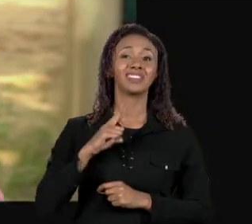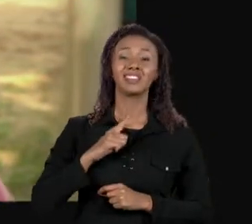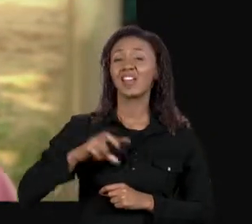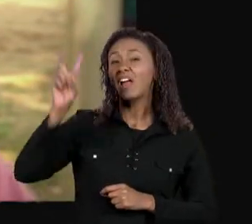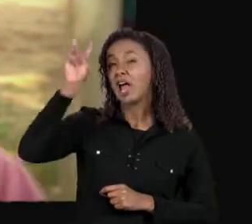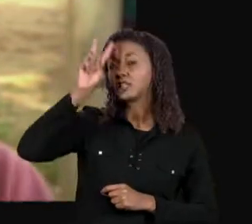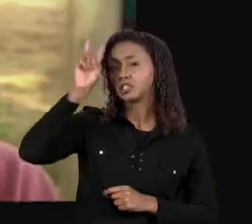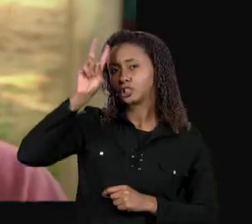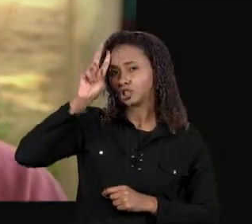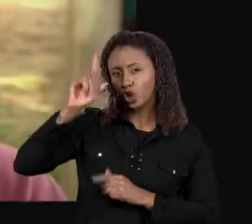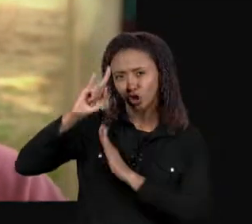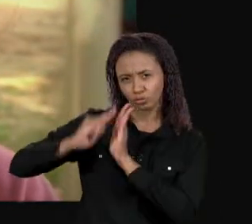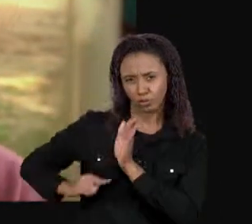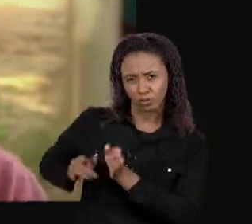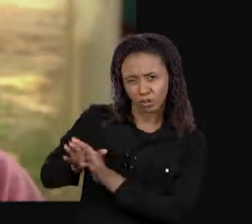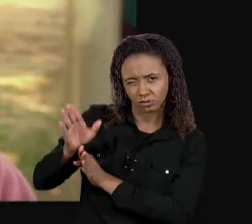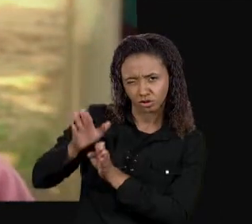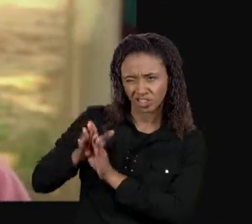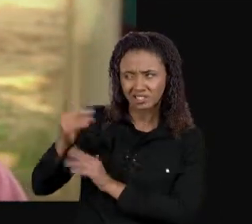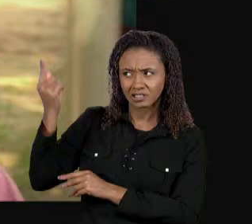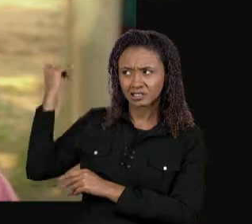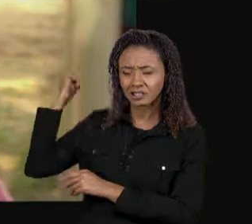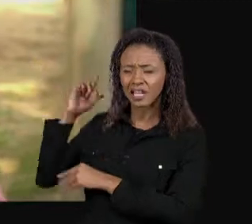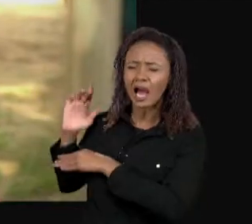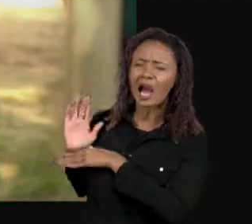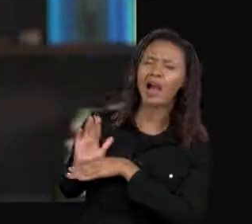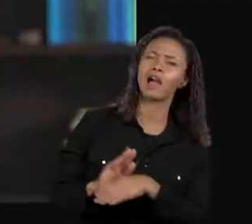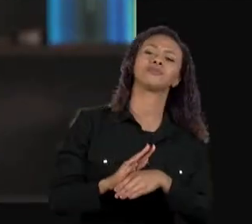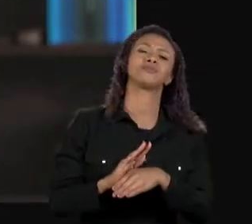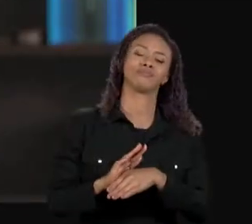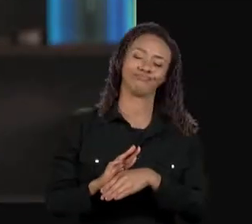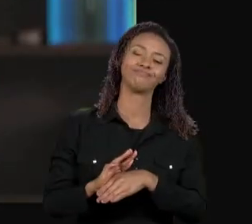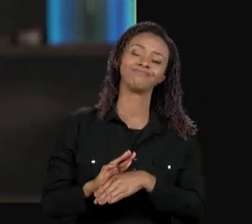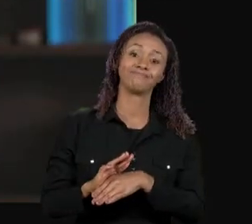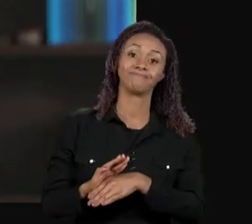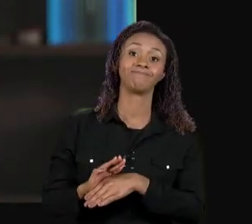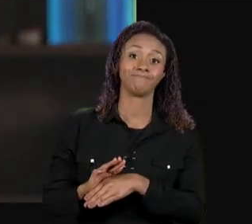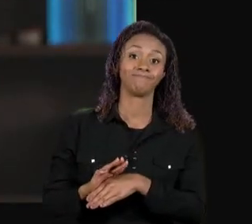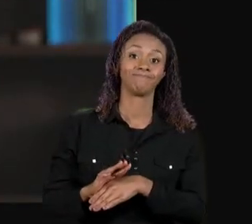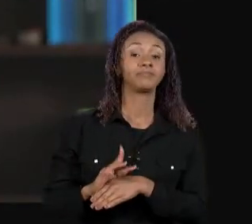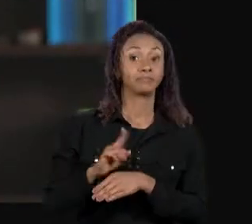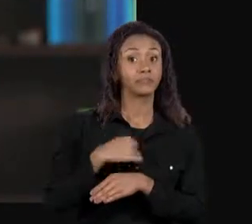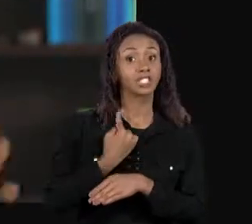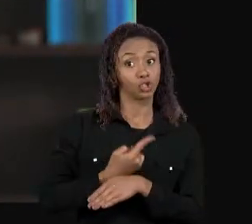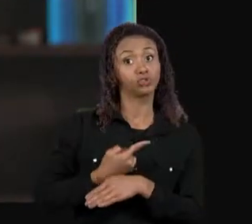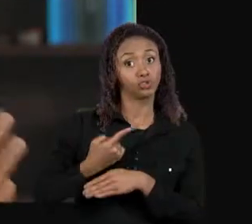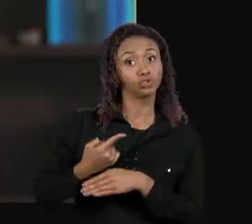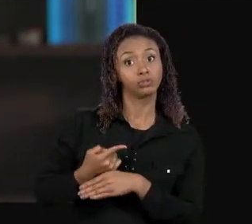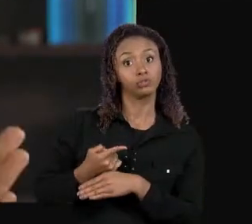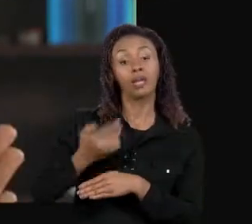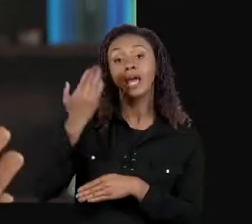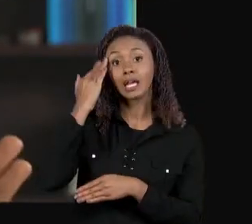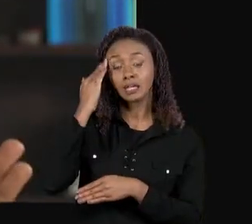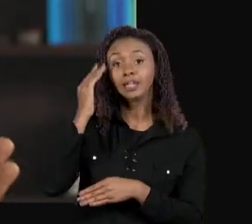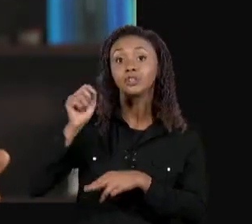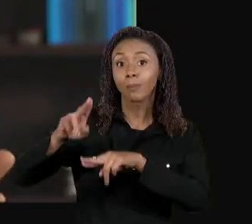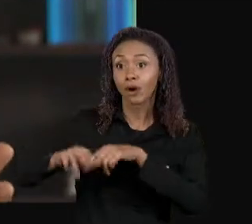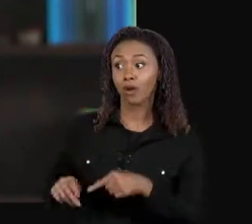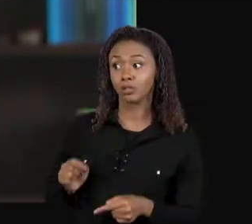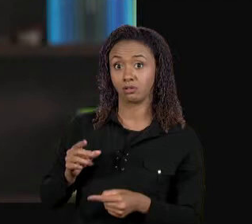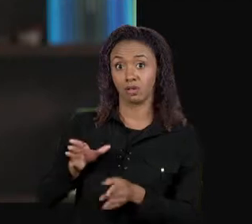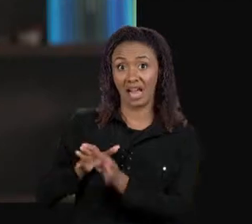das diretrizes, né, anteriores. Foi, inclusive, por esse reconhecimento que tem lá o artigo 6º,